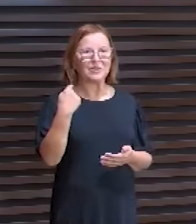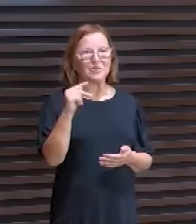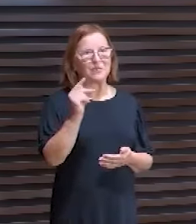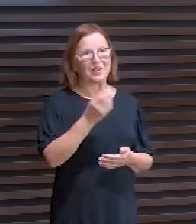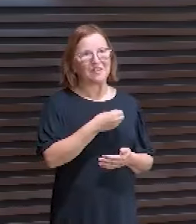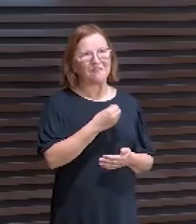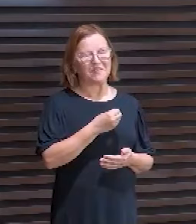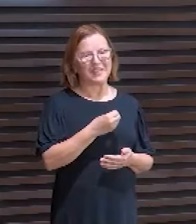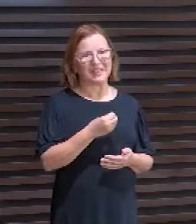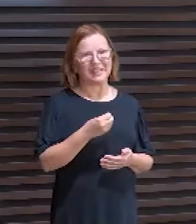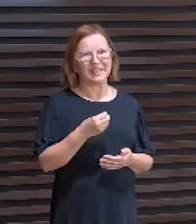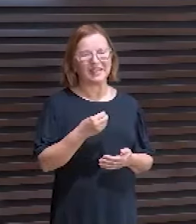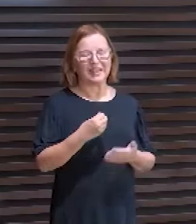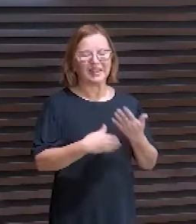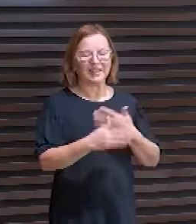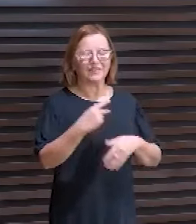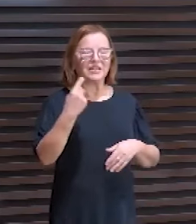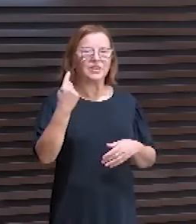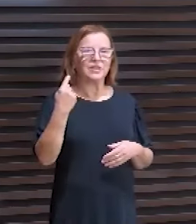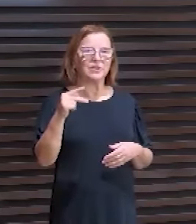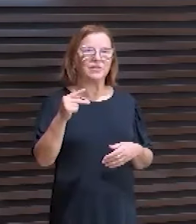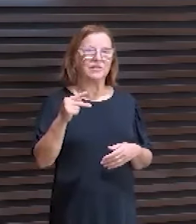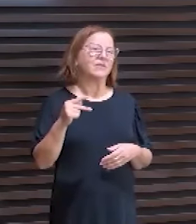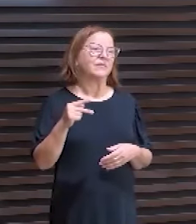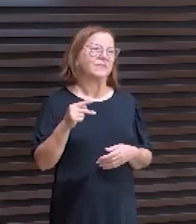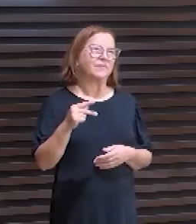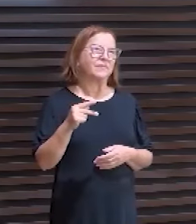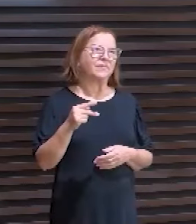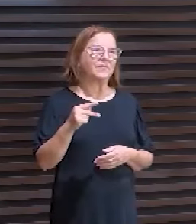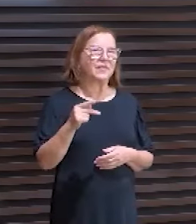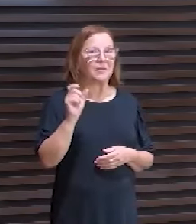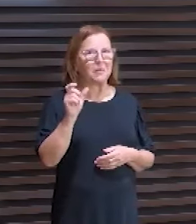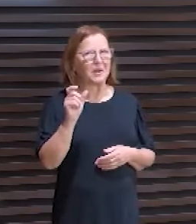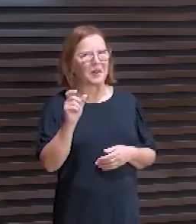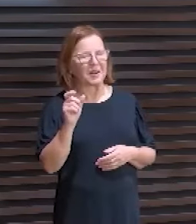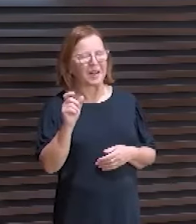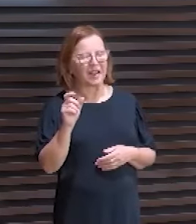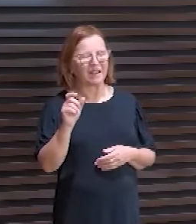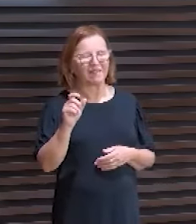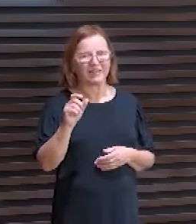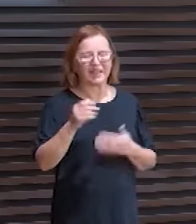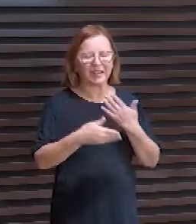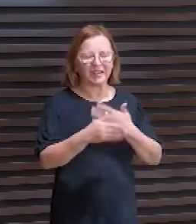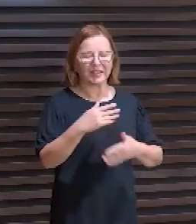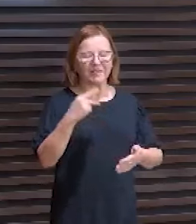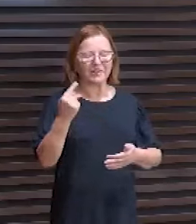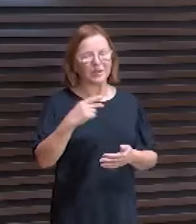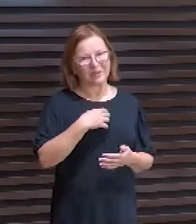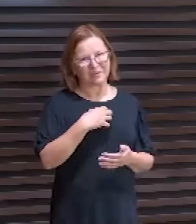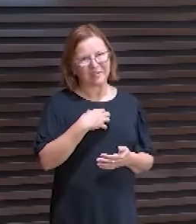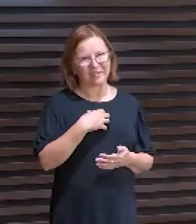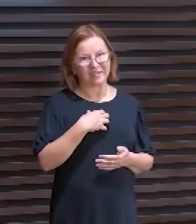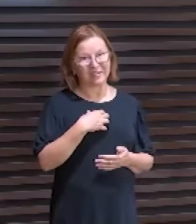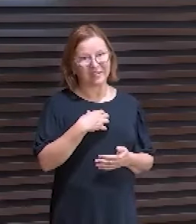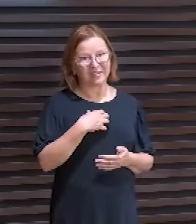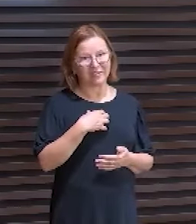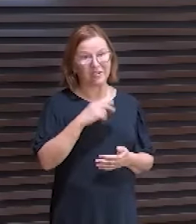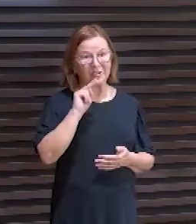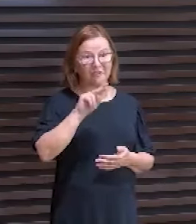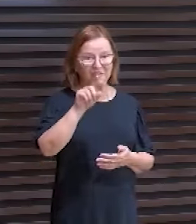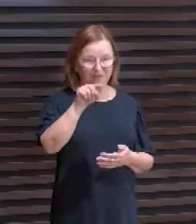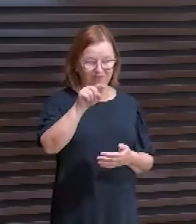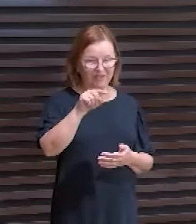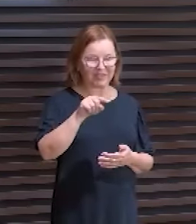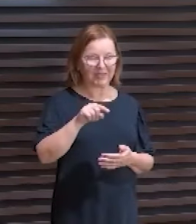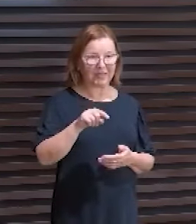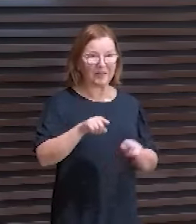sua palavra da sua fala do seu comportamento de ver você como que você tem agido mas mas a